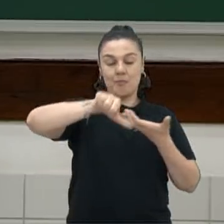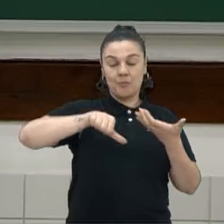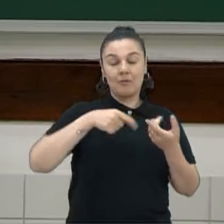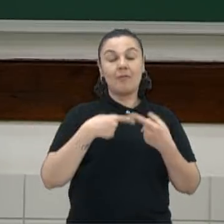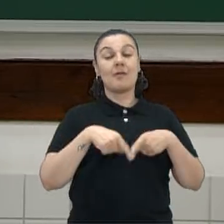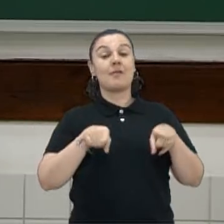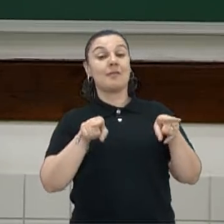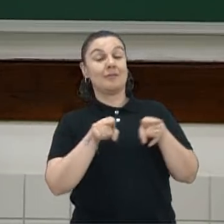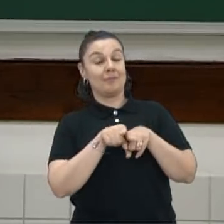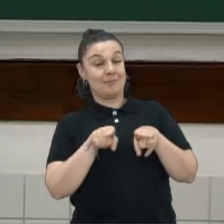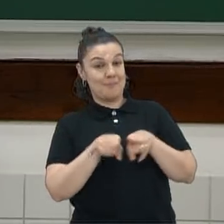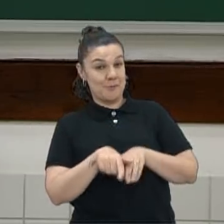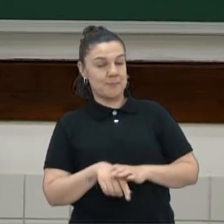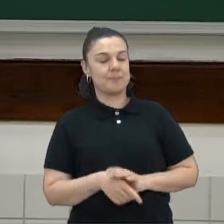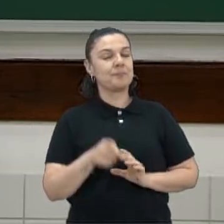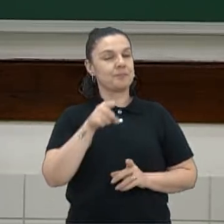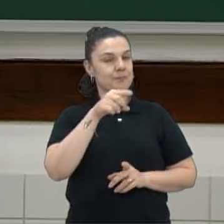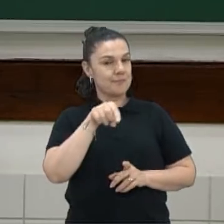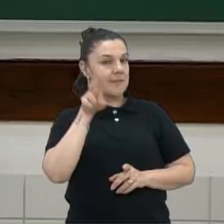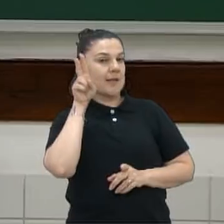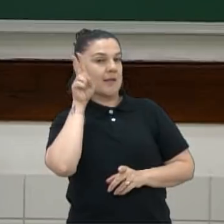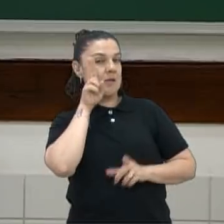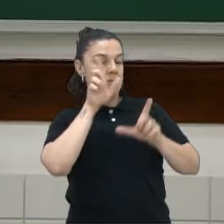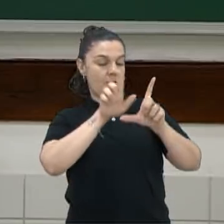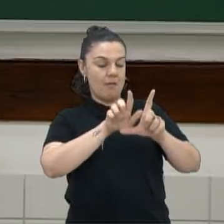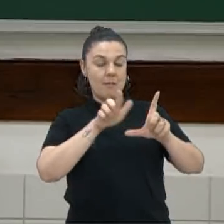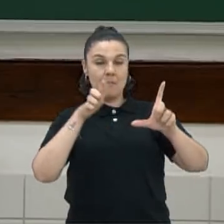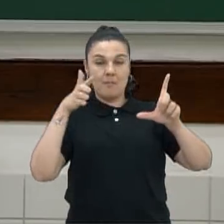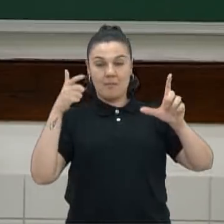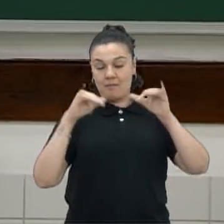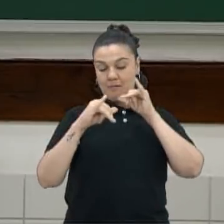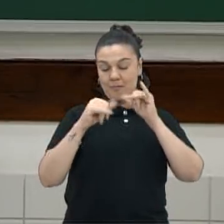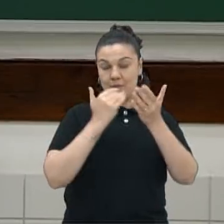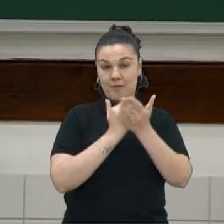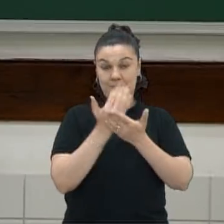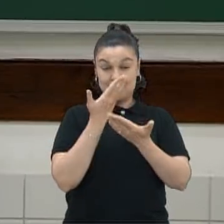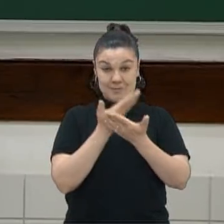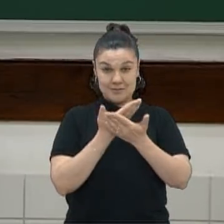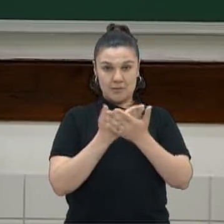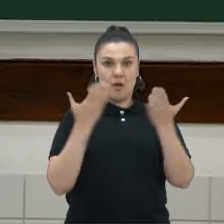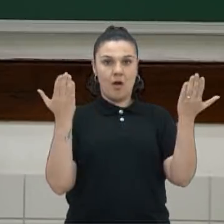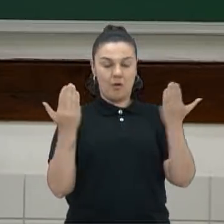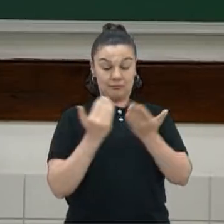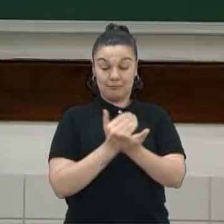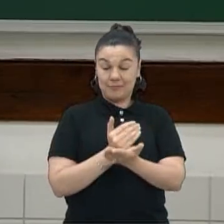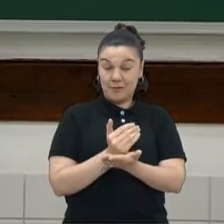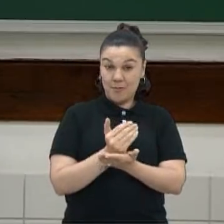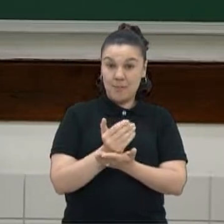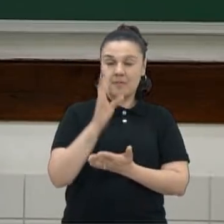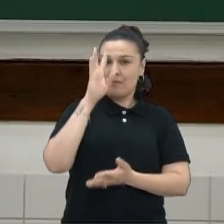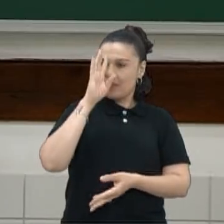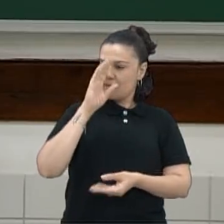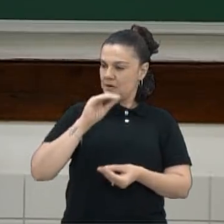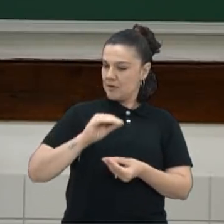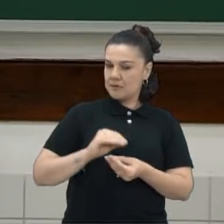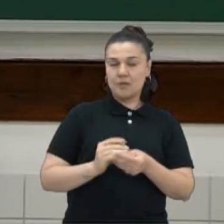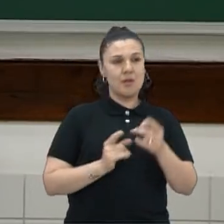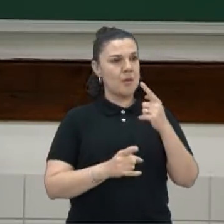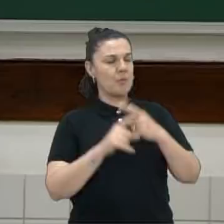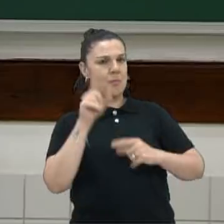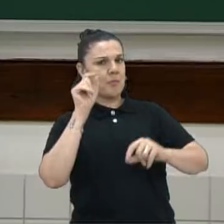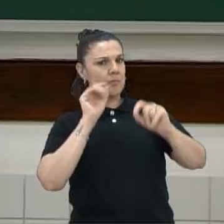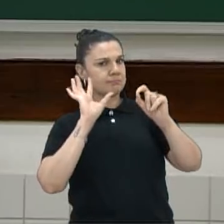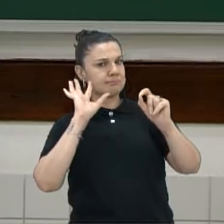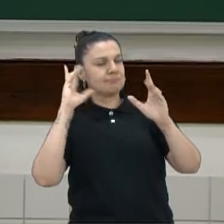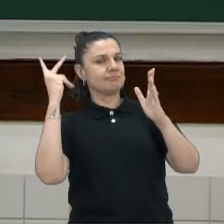o relevo que a gente tem. Lembra lá da reportagem do começo da aula? Então, agora nós vamos começar a entender por que é que